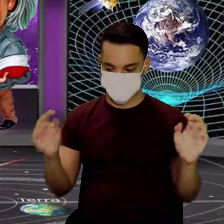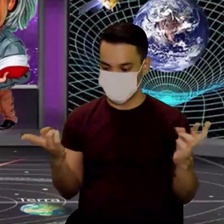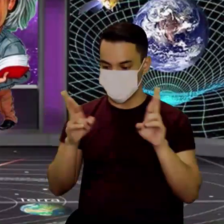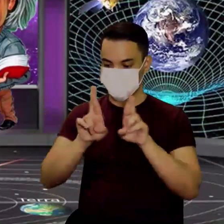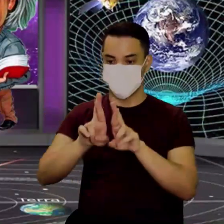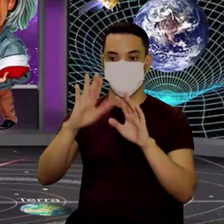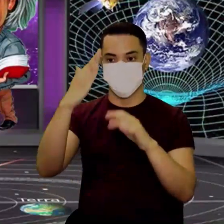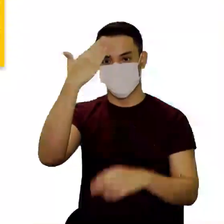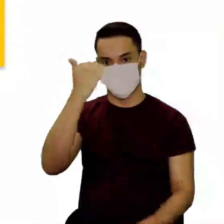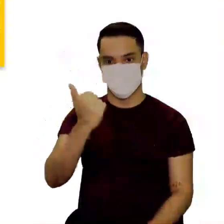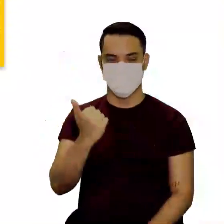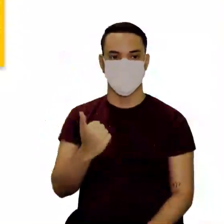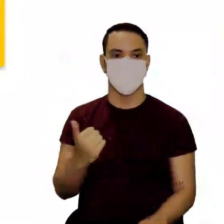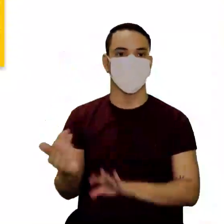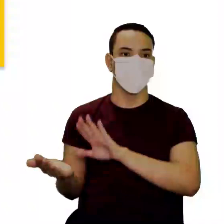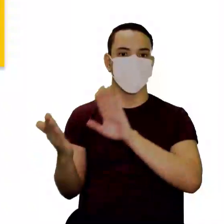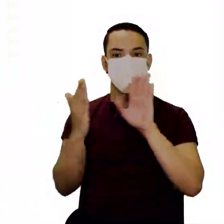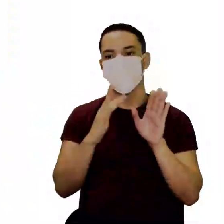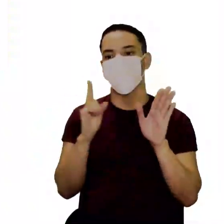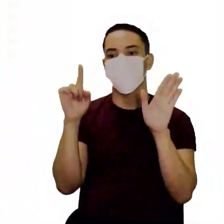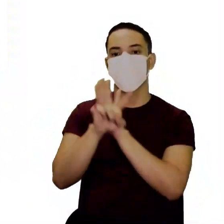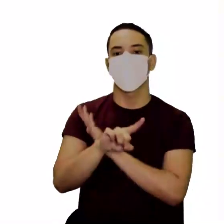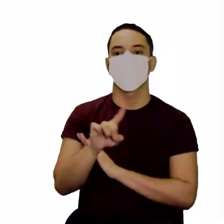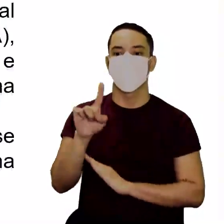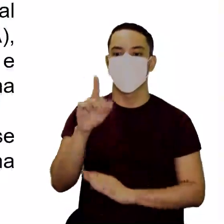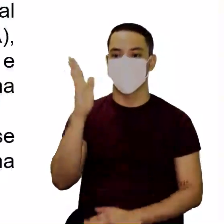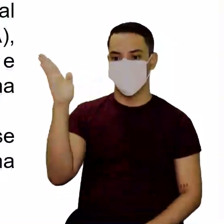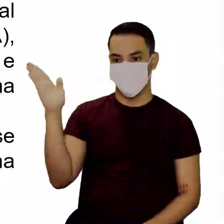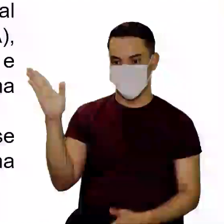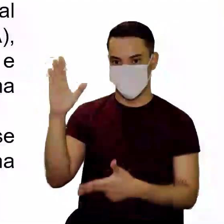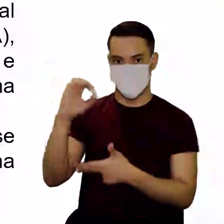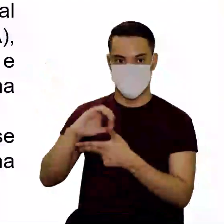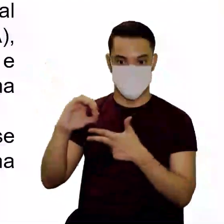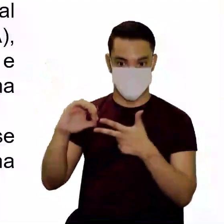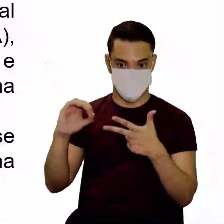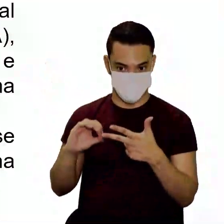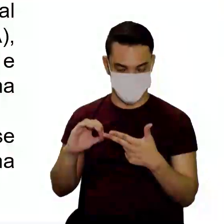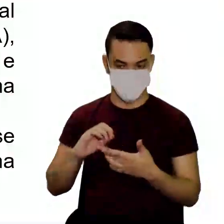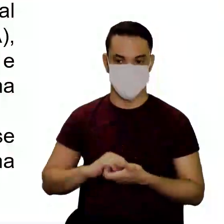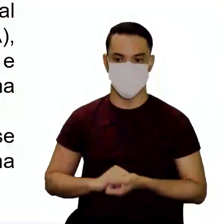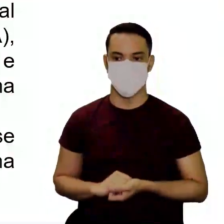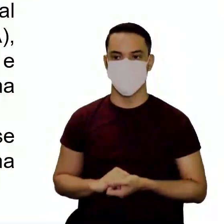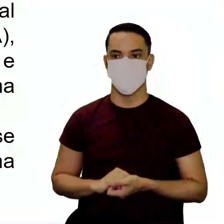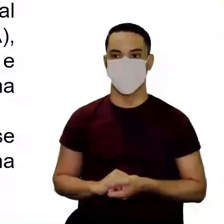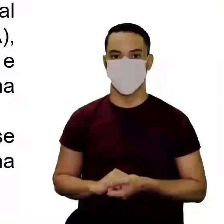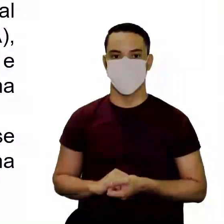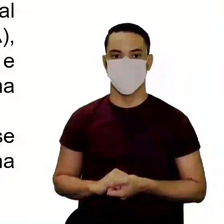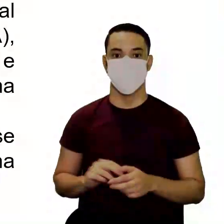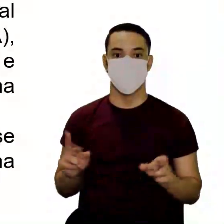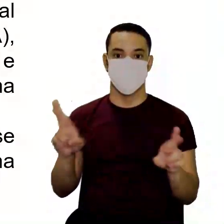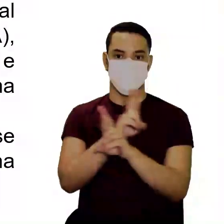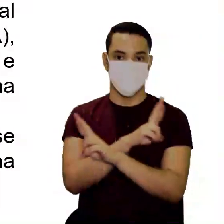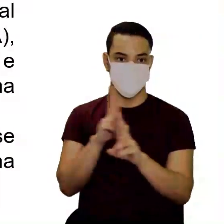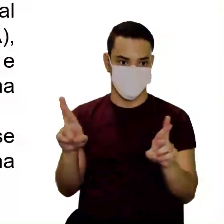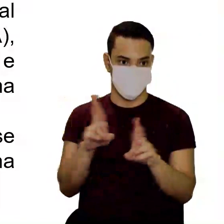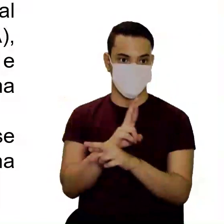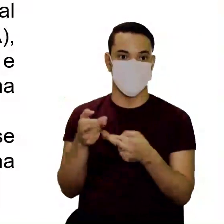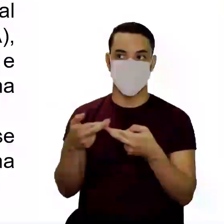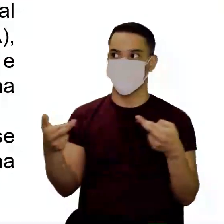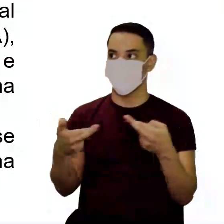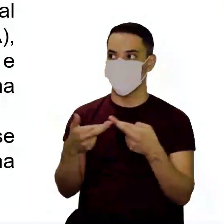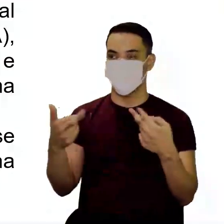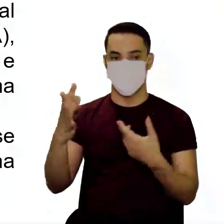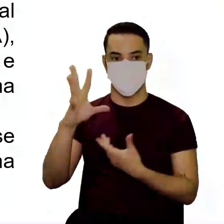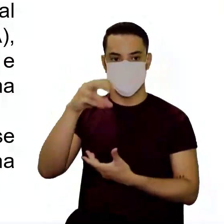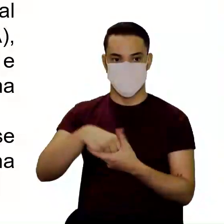acha. Vamos lá para a nossa última questão? Nossa questão aí de Enem, né? A relação da resistência